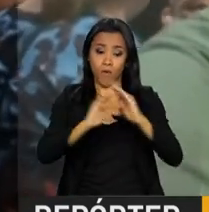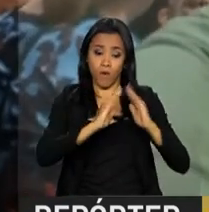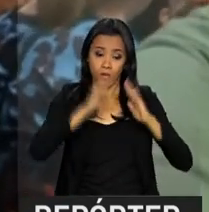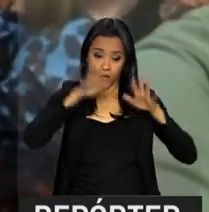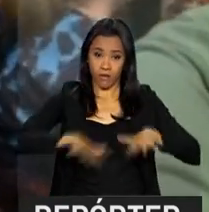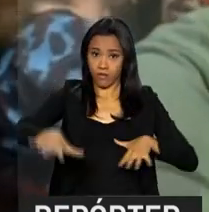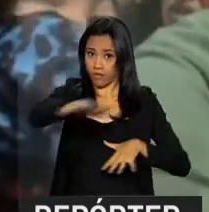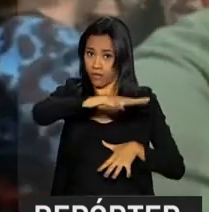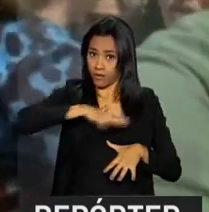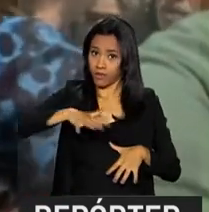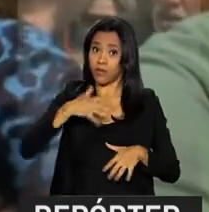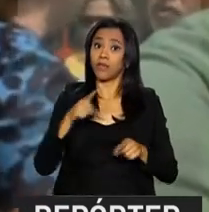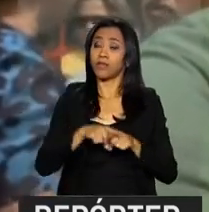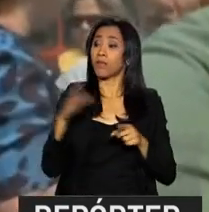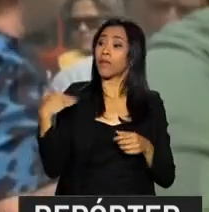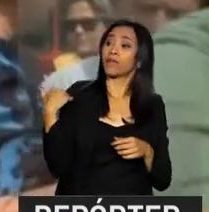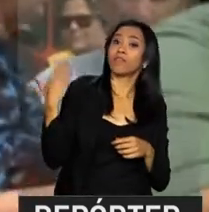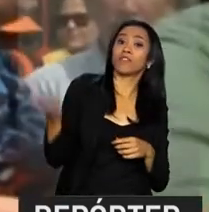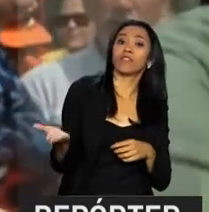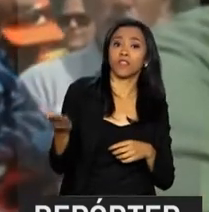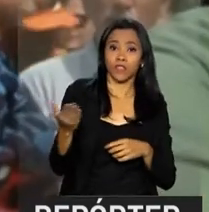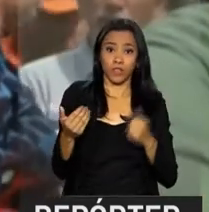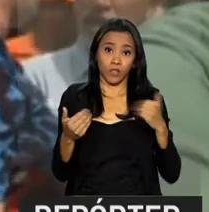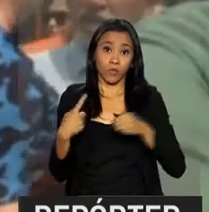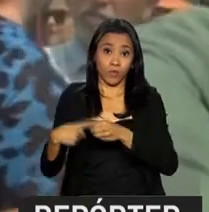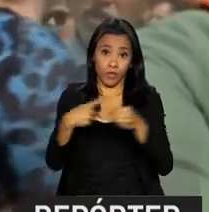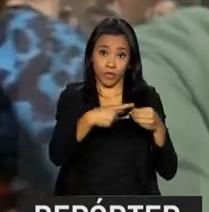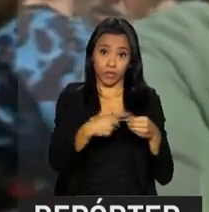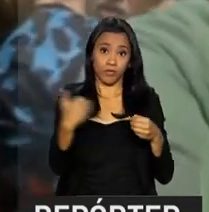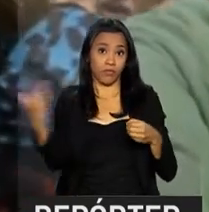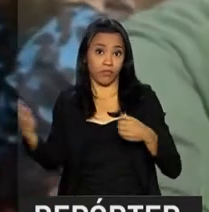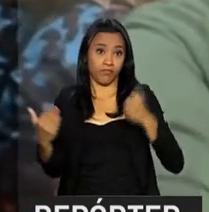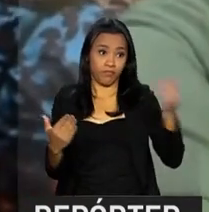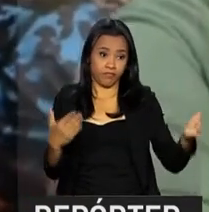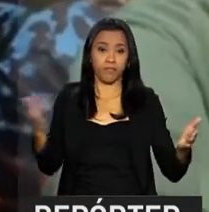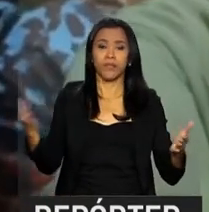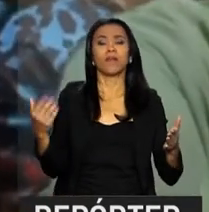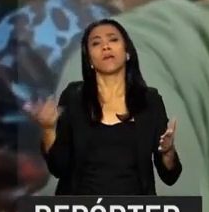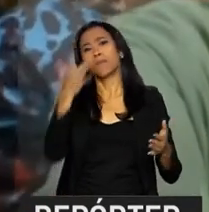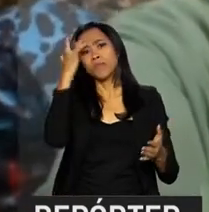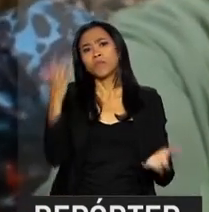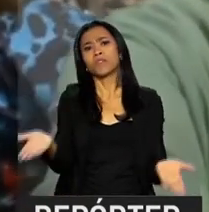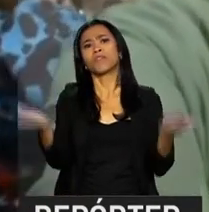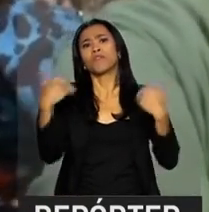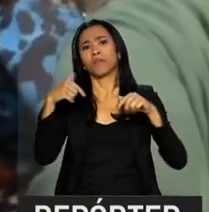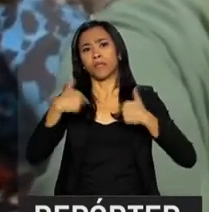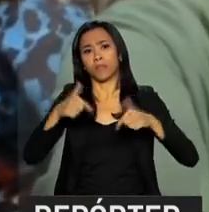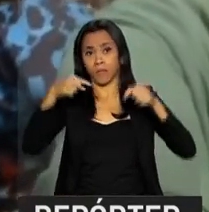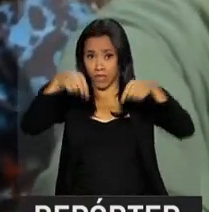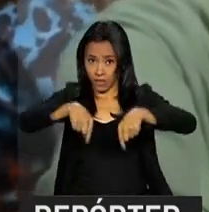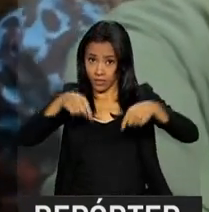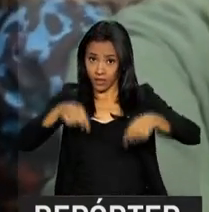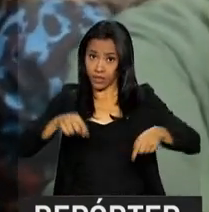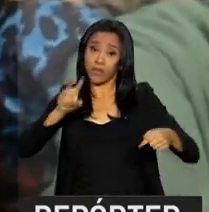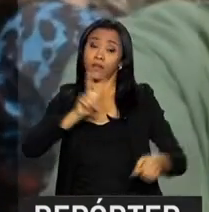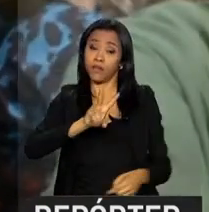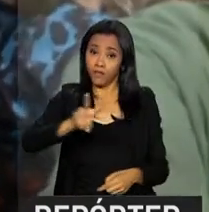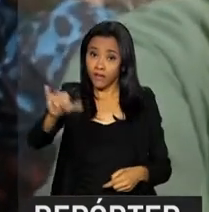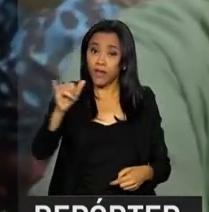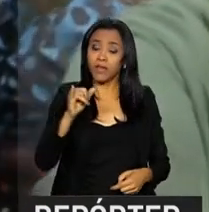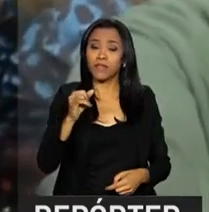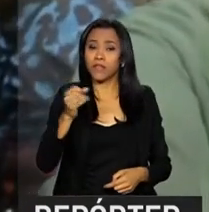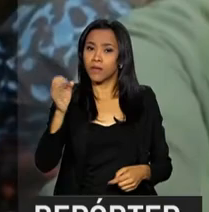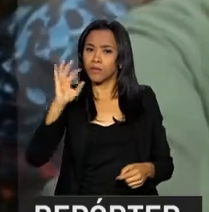niteroienses, dos vizinhos, municípios vizinhos, pessoas que trabalham em Niterói. Vai ser realmente